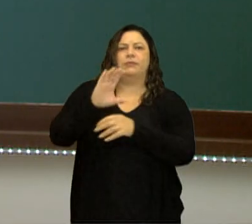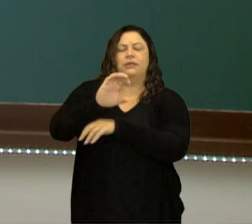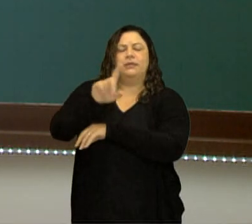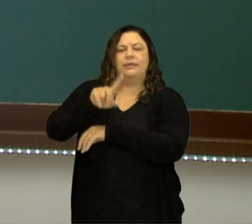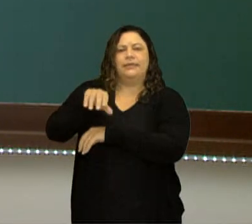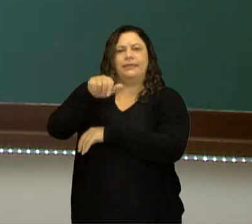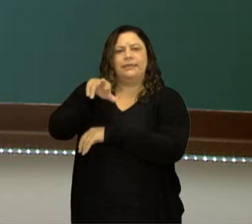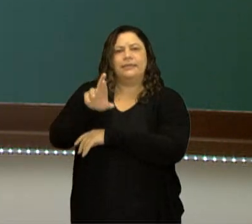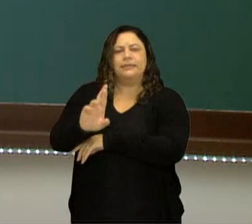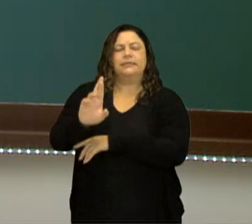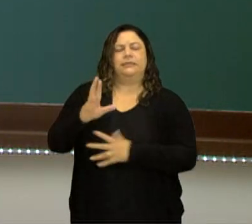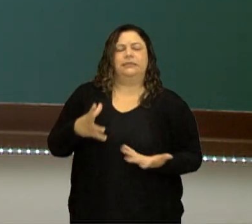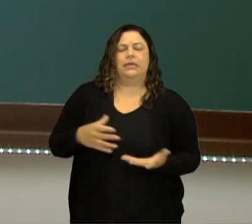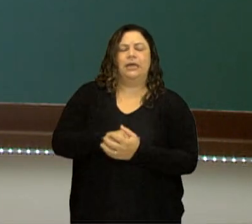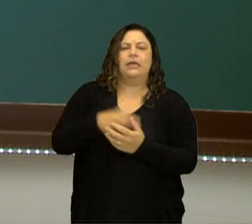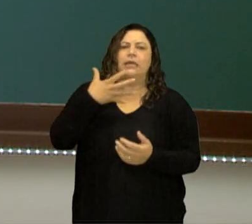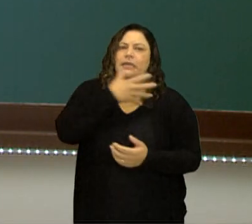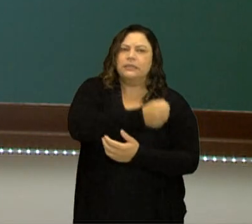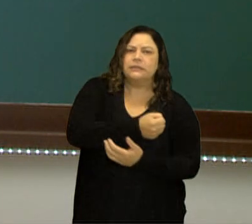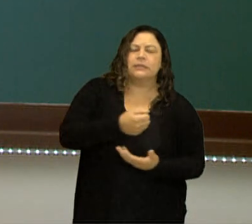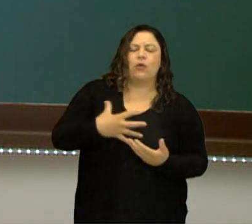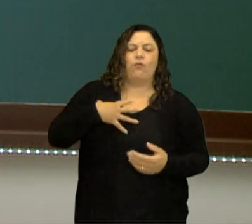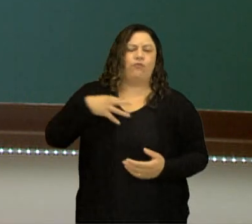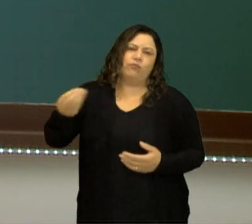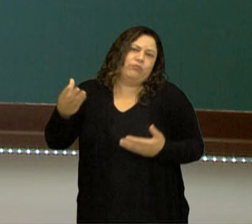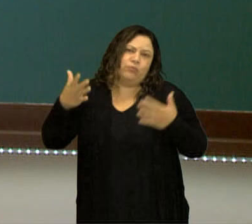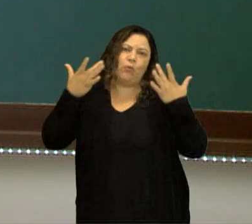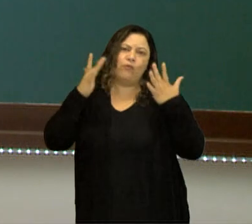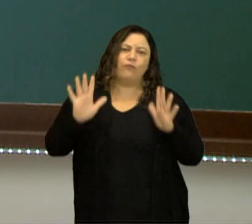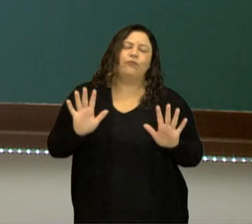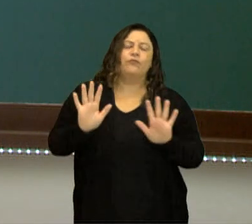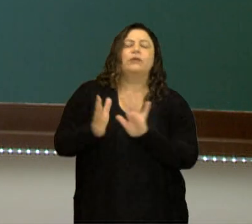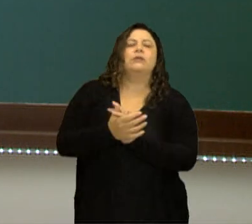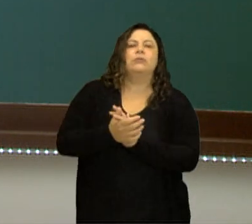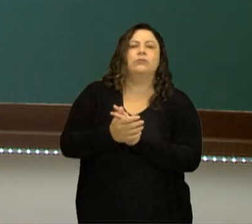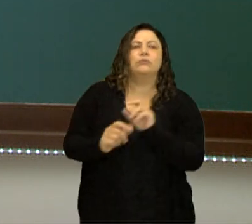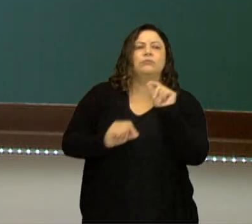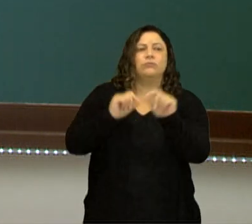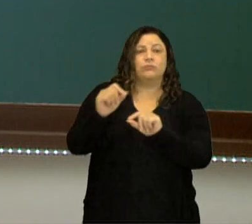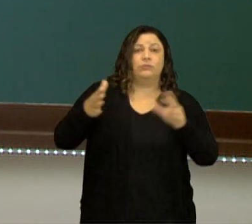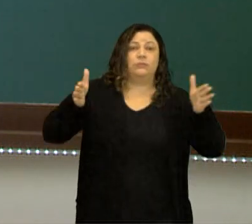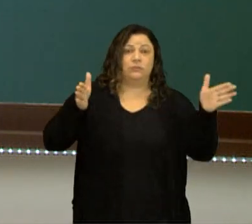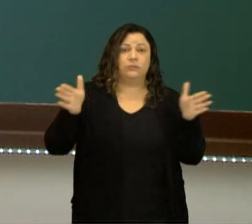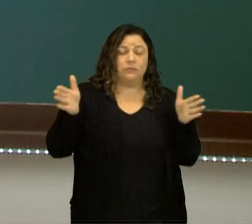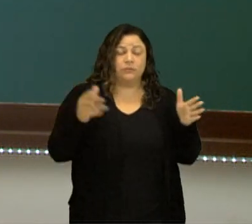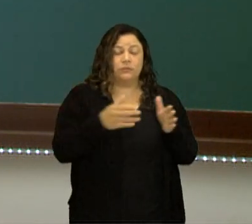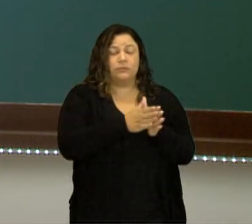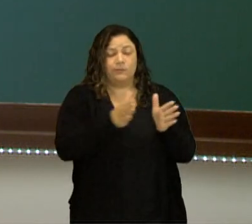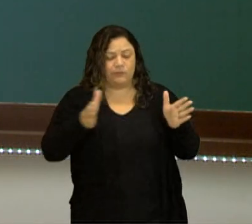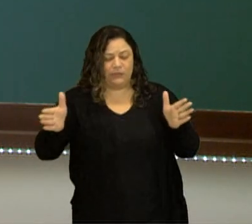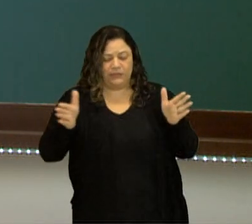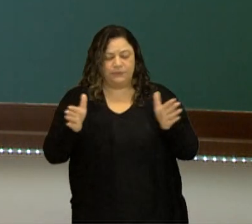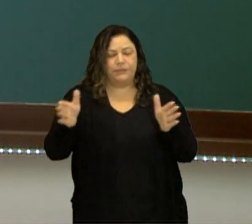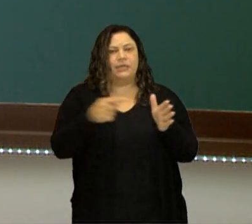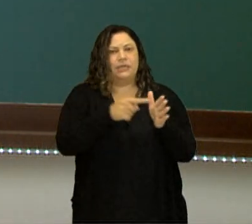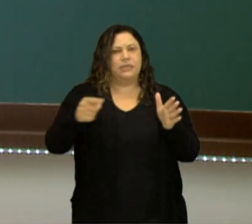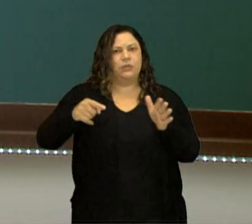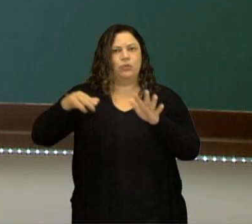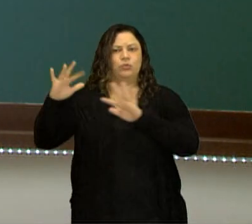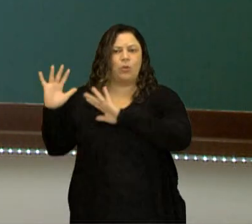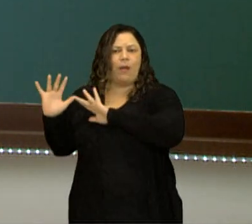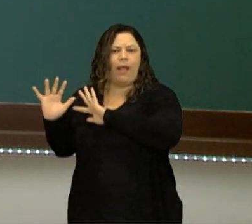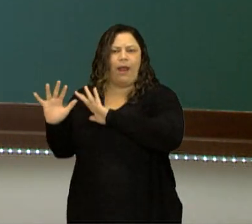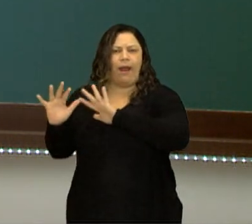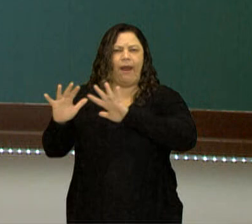salvar o filho, um dos filhos do czar Nicolau II. Olha só, além disso, ele arrastava multidões, porque